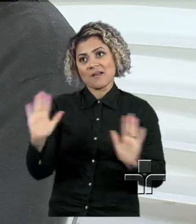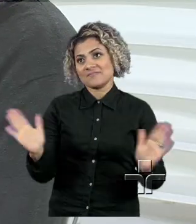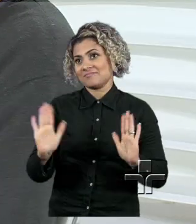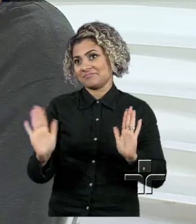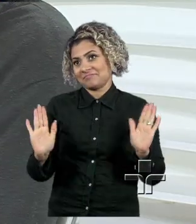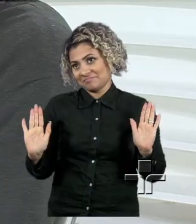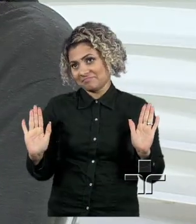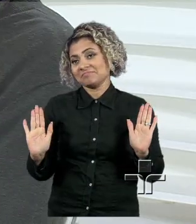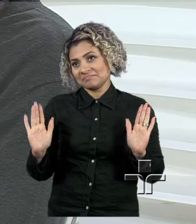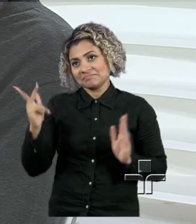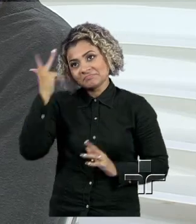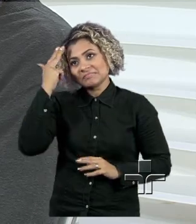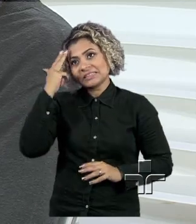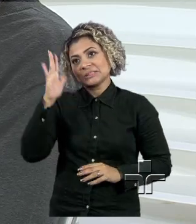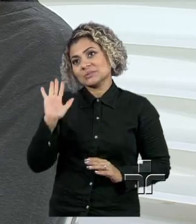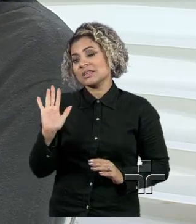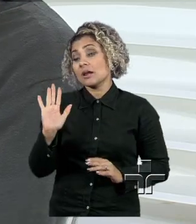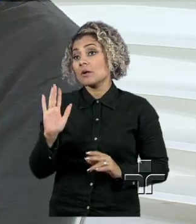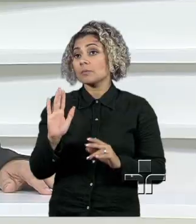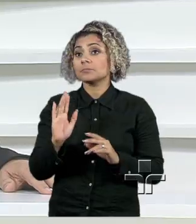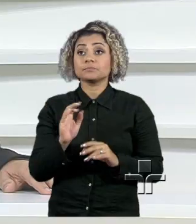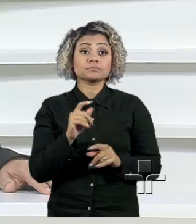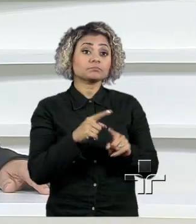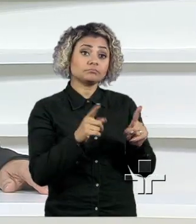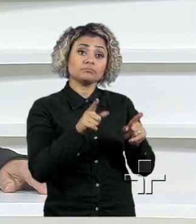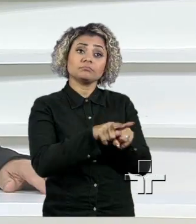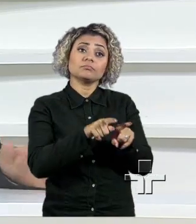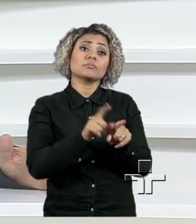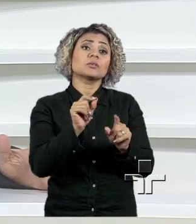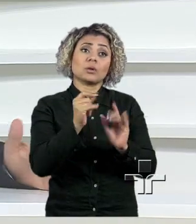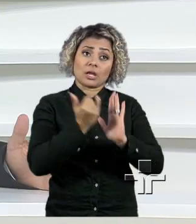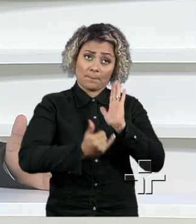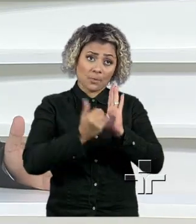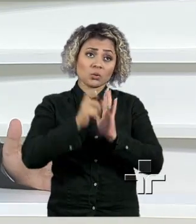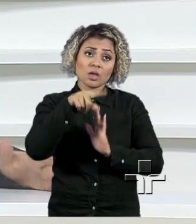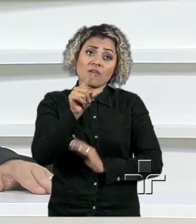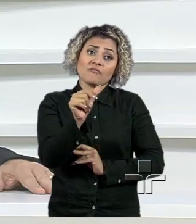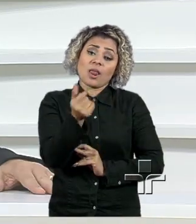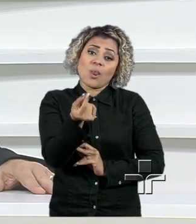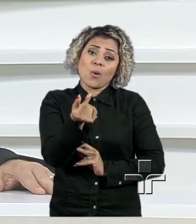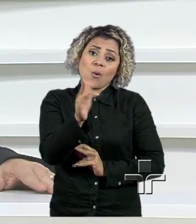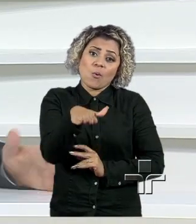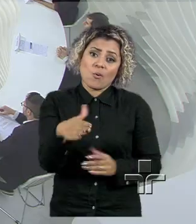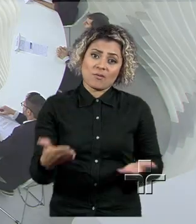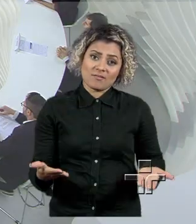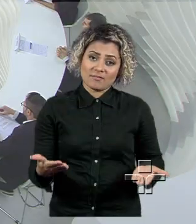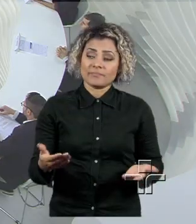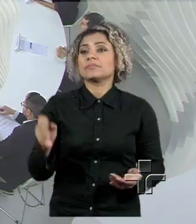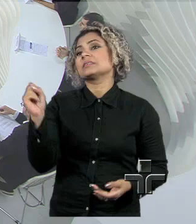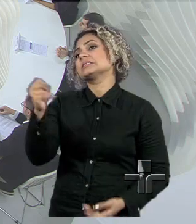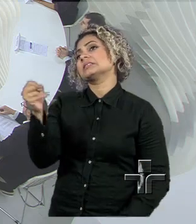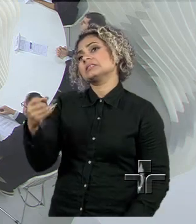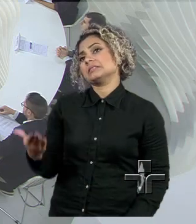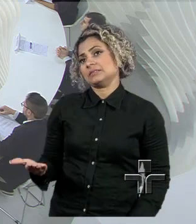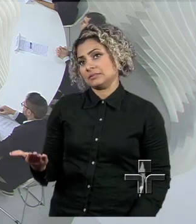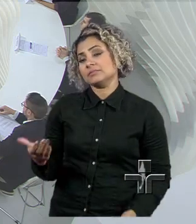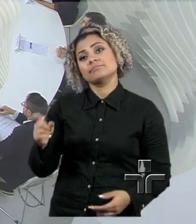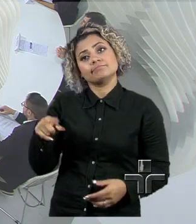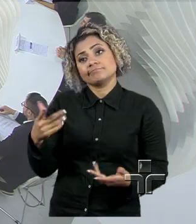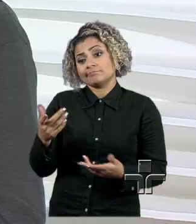né? É natural isso. E o imposto vai para o preço, né? Oi? O imposto vai para o preço. Então, é isso, né? Não tem conversa,